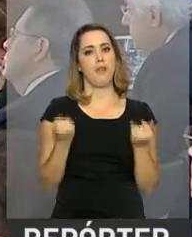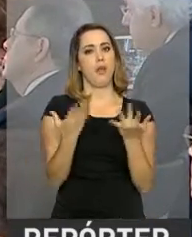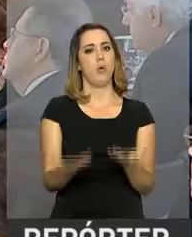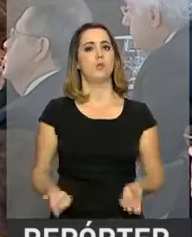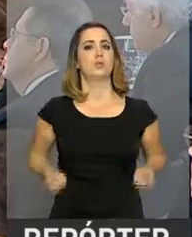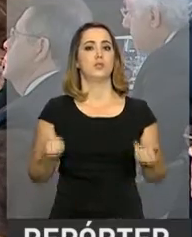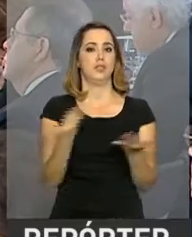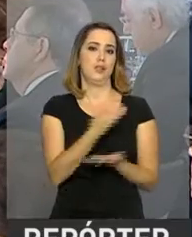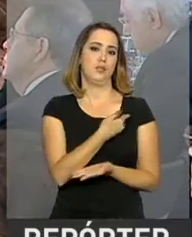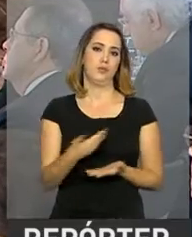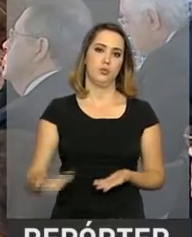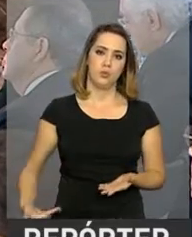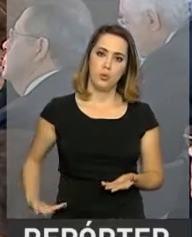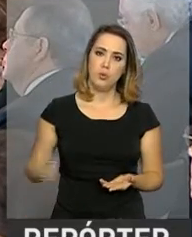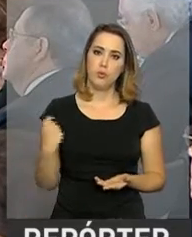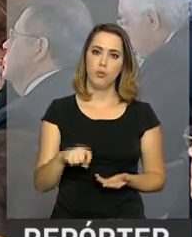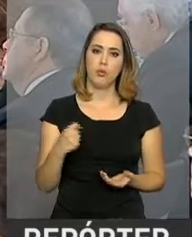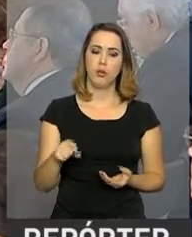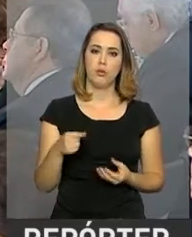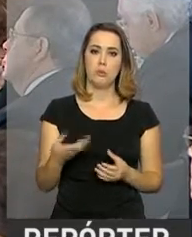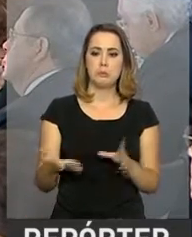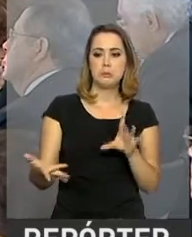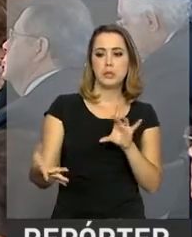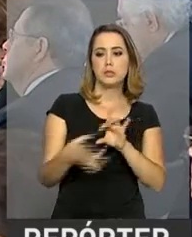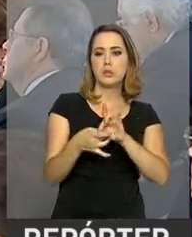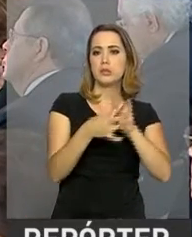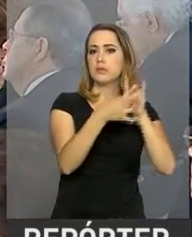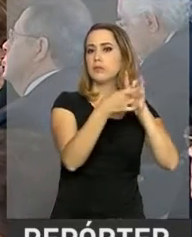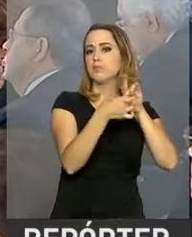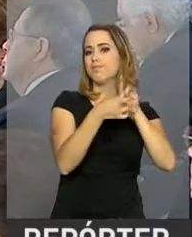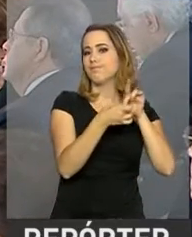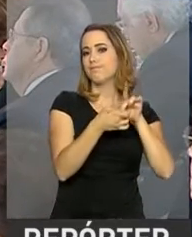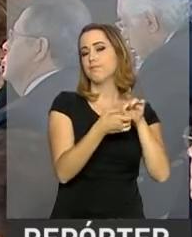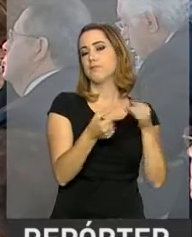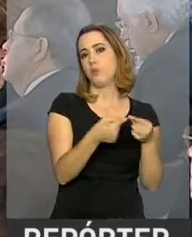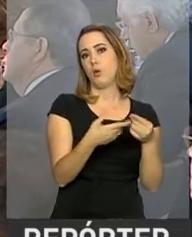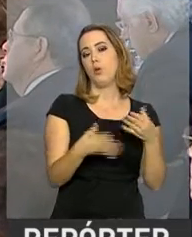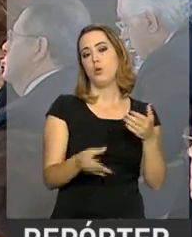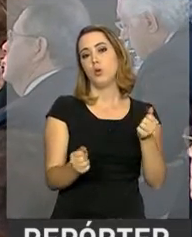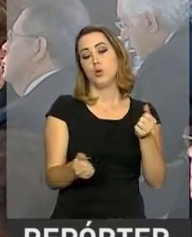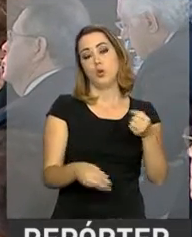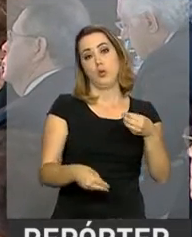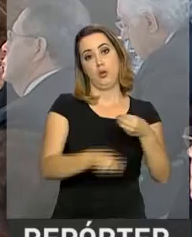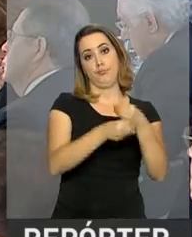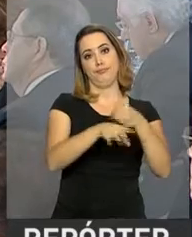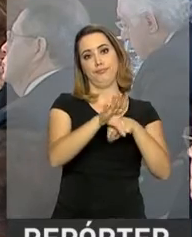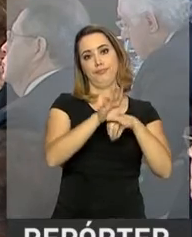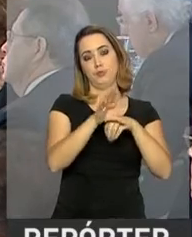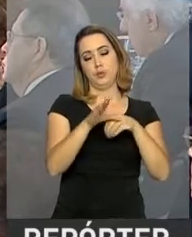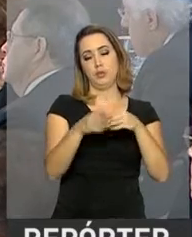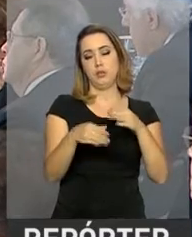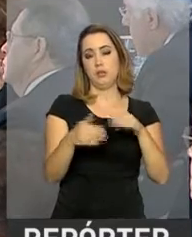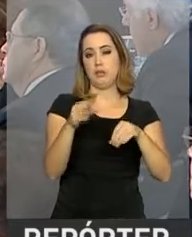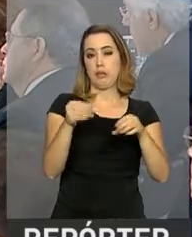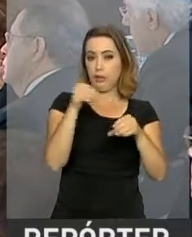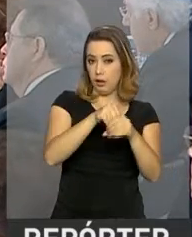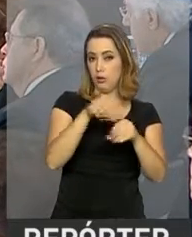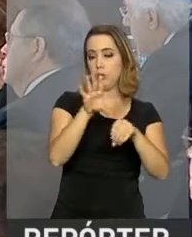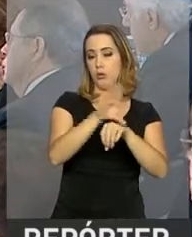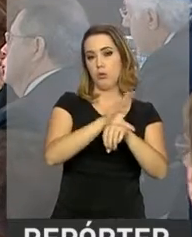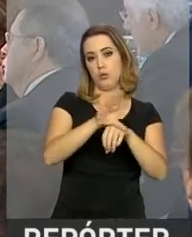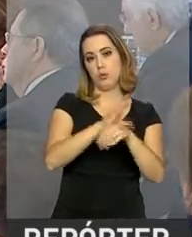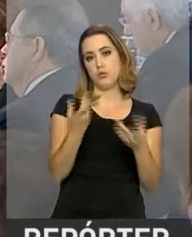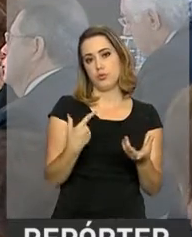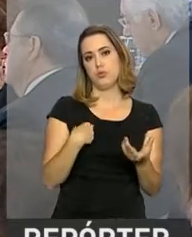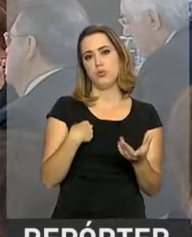são indexados constitucionalmente muitos deles indexados a receita tributária então isso